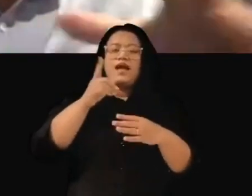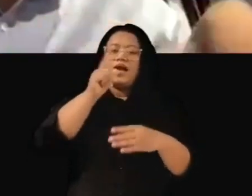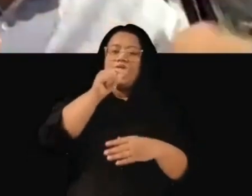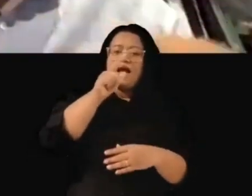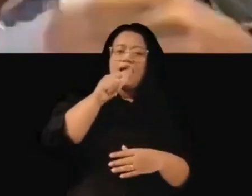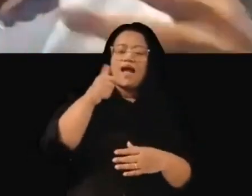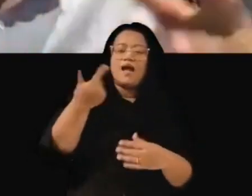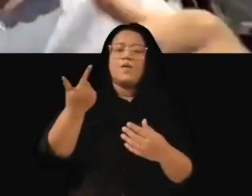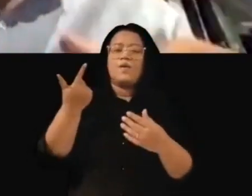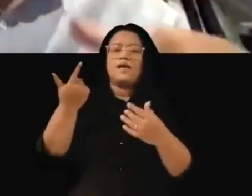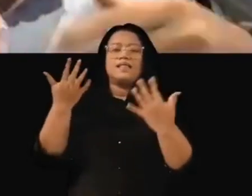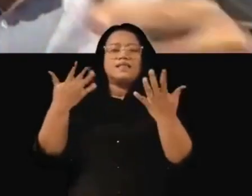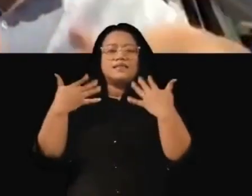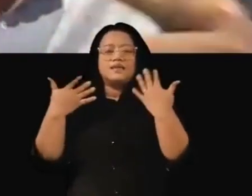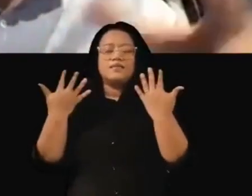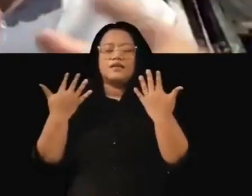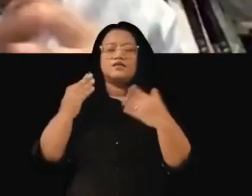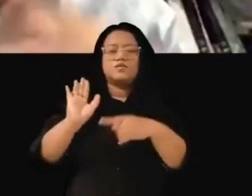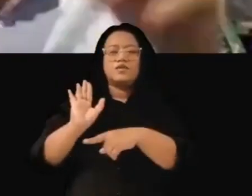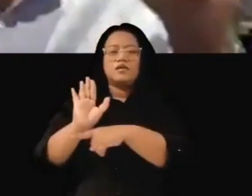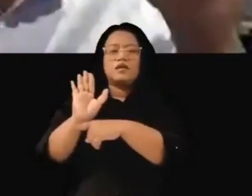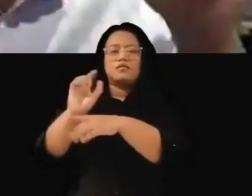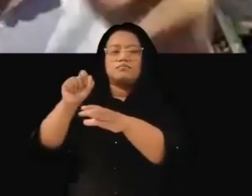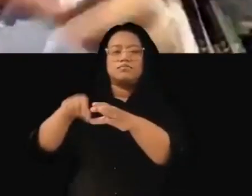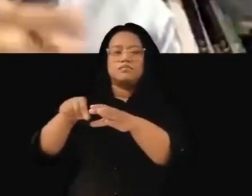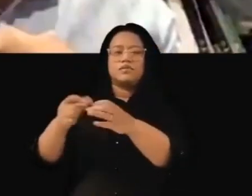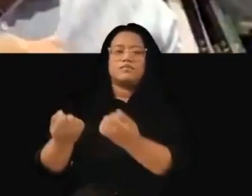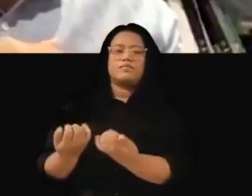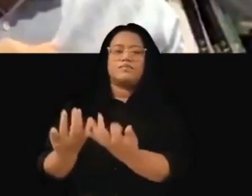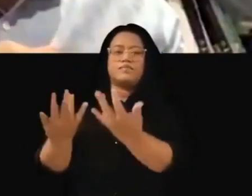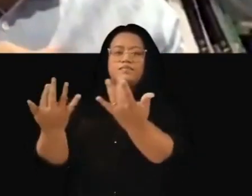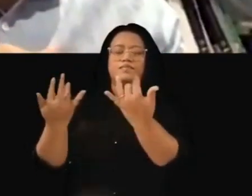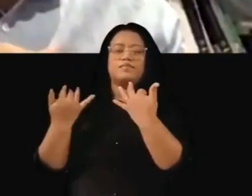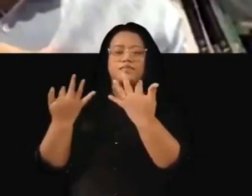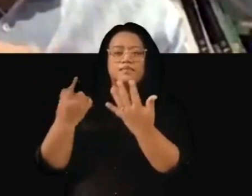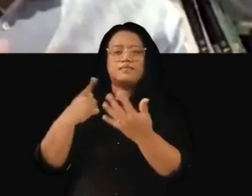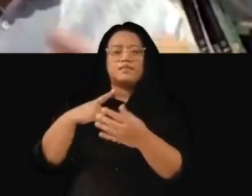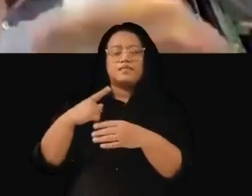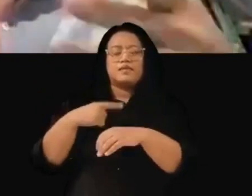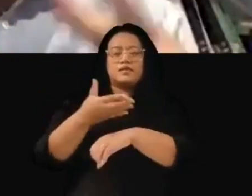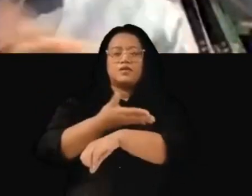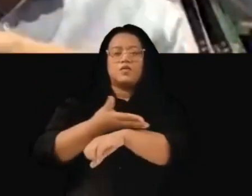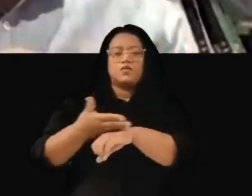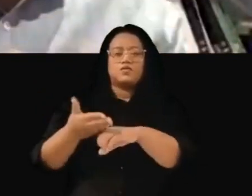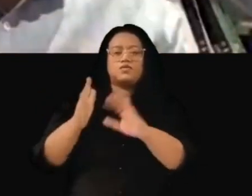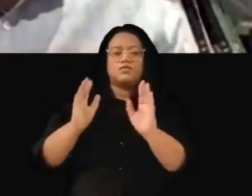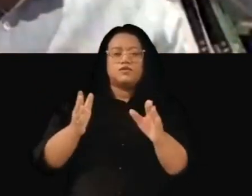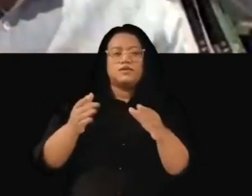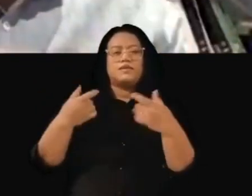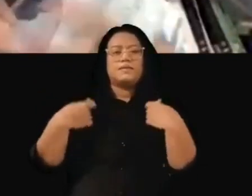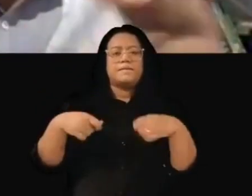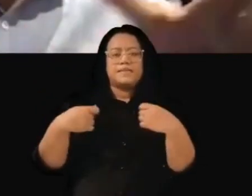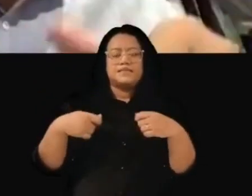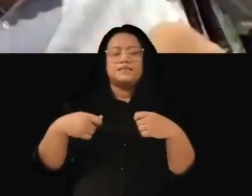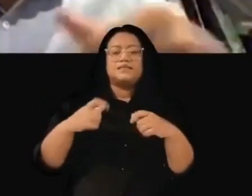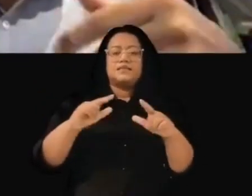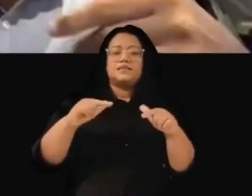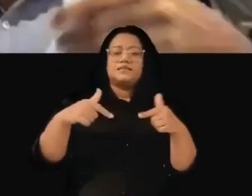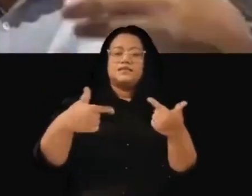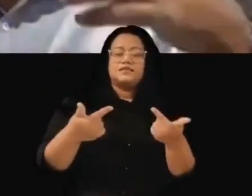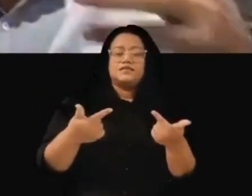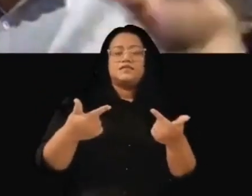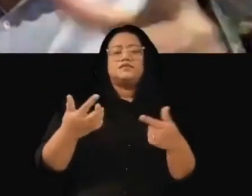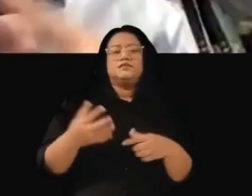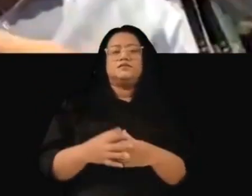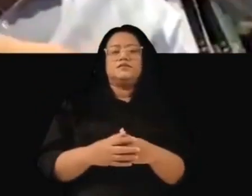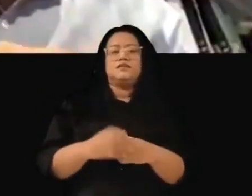para manter os cultivos dentro do padrão que estamos habituados, né, necessitam de serviços ambientais. Terra